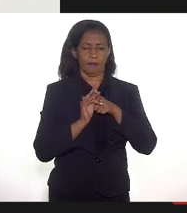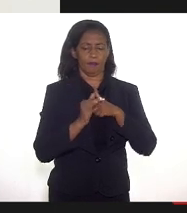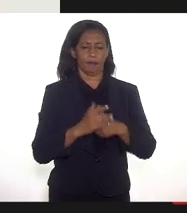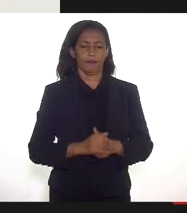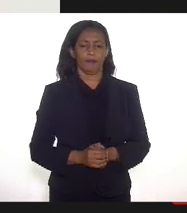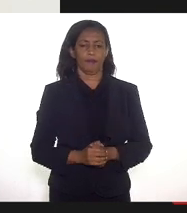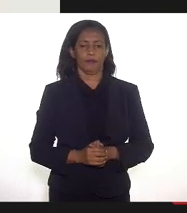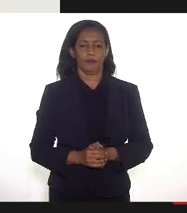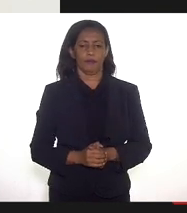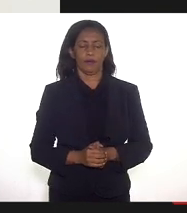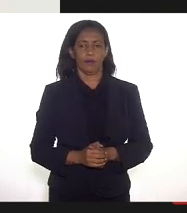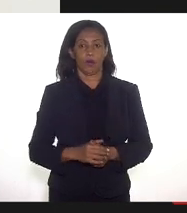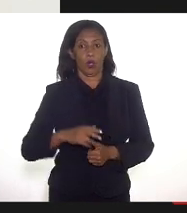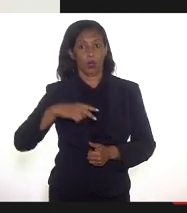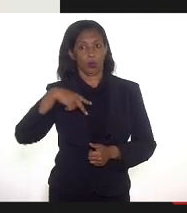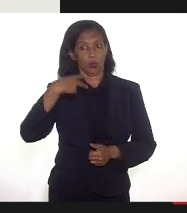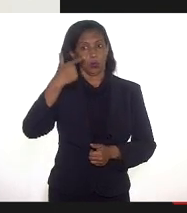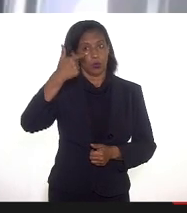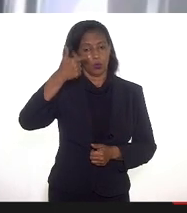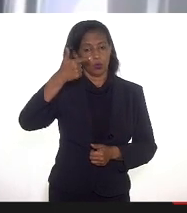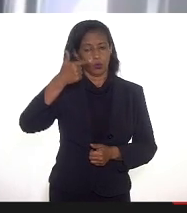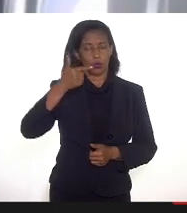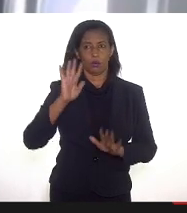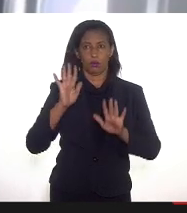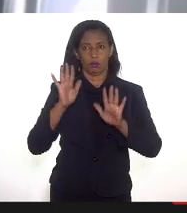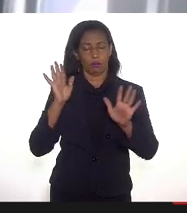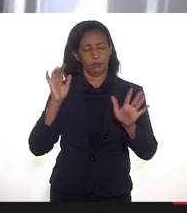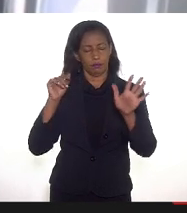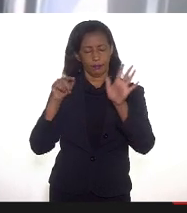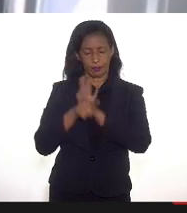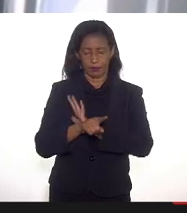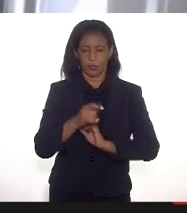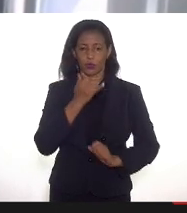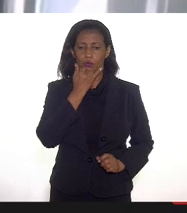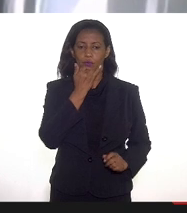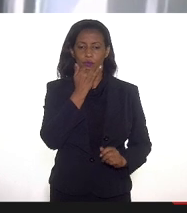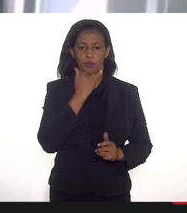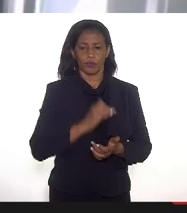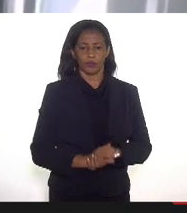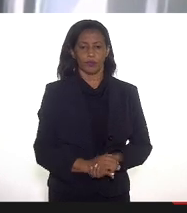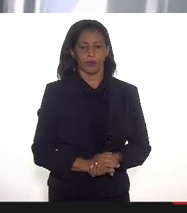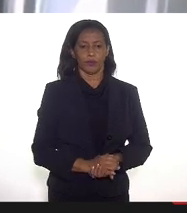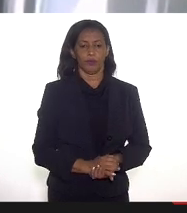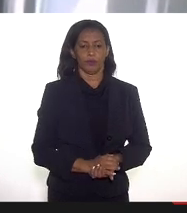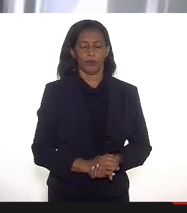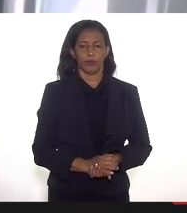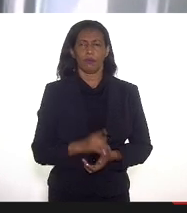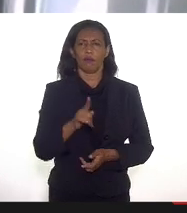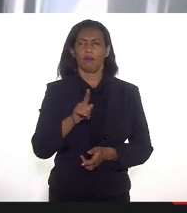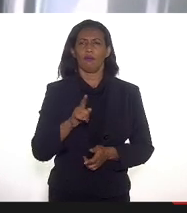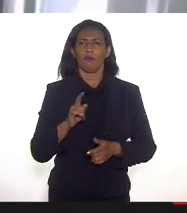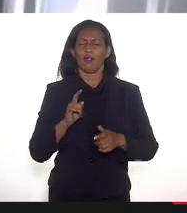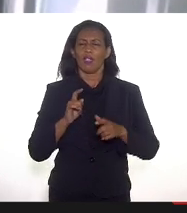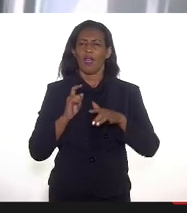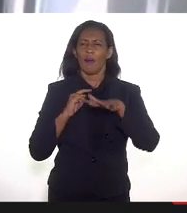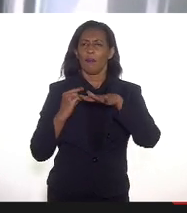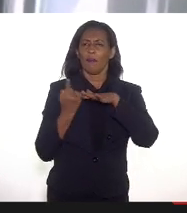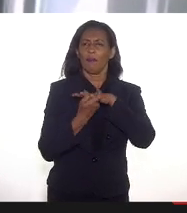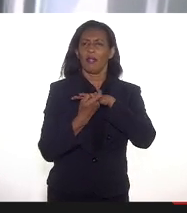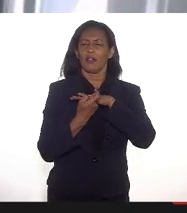No segundo segmento... Né, Professor Zé Wilson, desculpe. Em relação a essa plataforma Moodle no primeiro